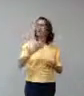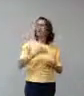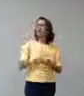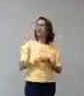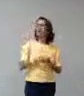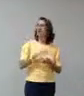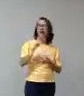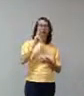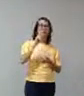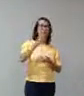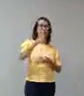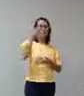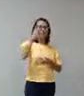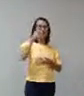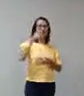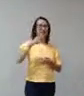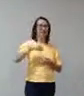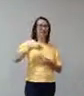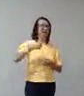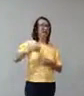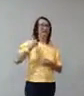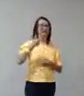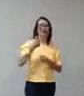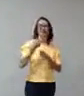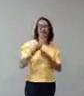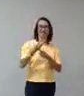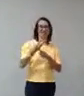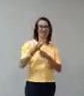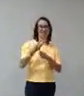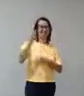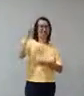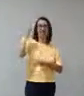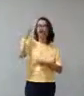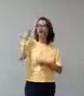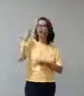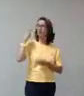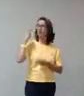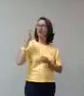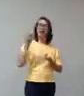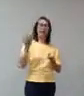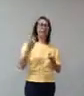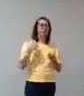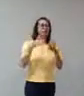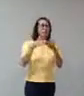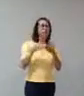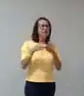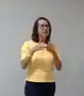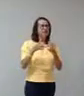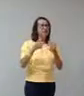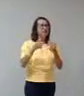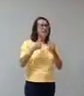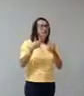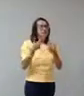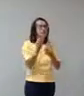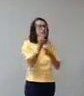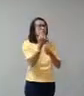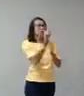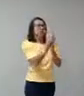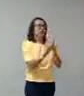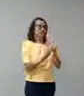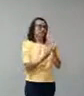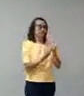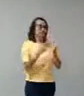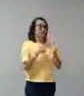E eu queria convencê-lo a fazer esse texto para a exposição. Esse texto é só um fragmento, é um texto de duas páginas.